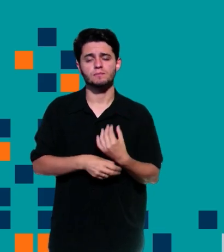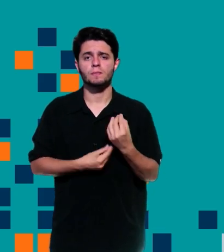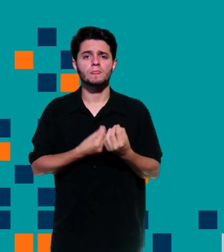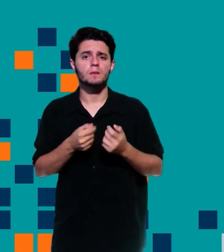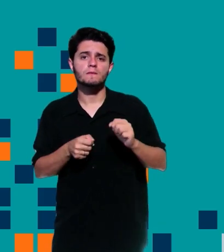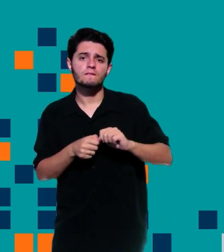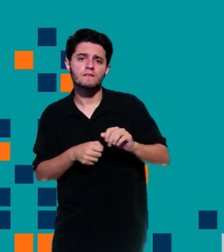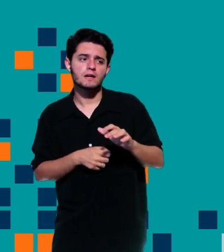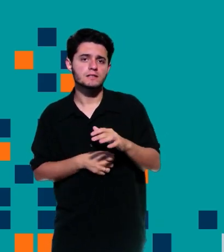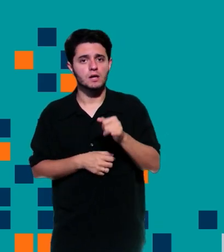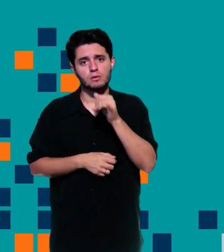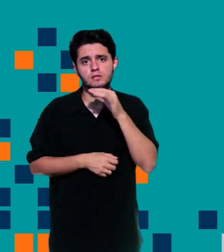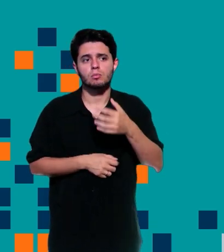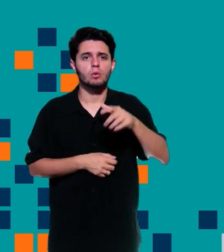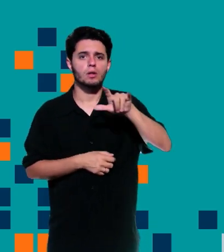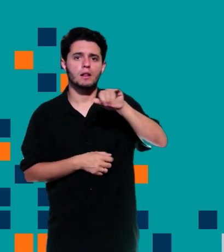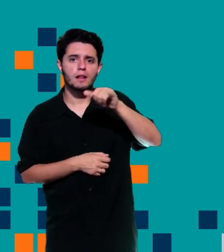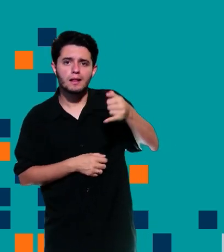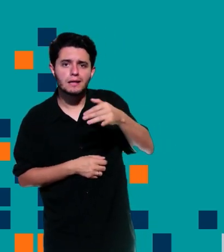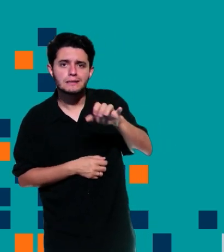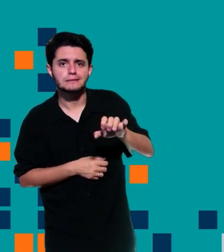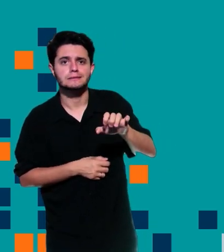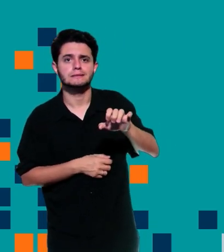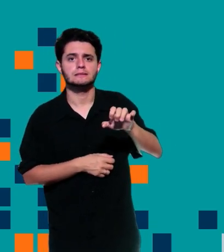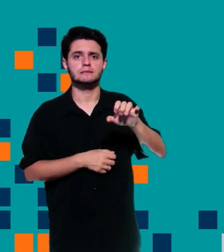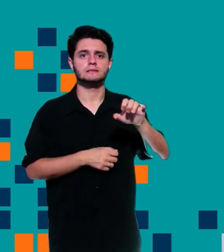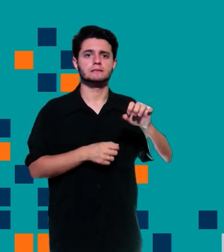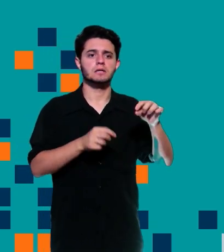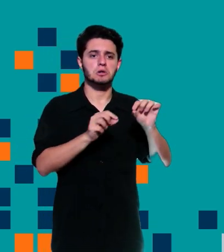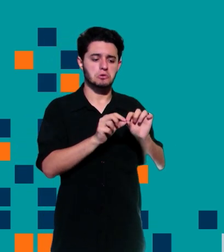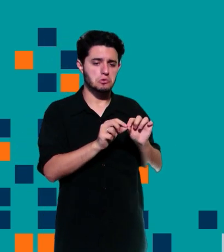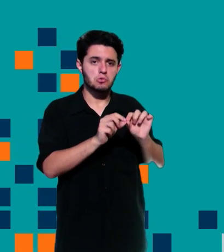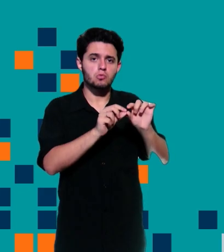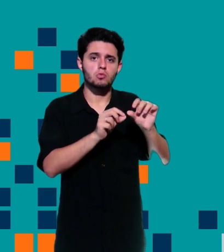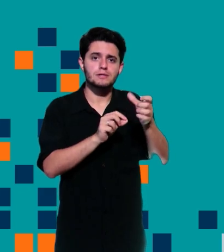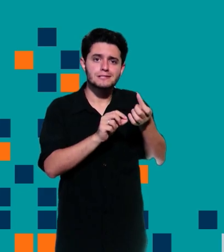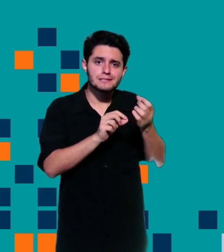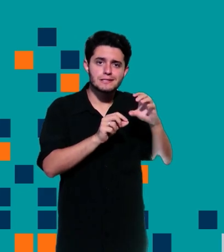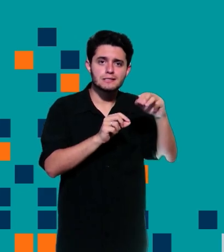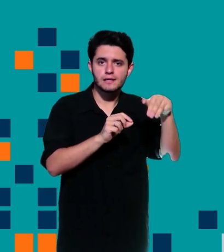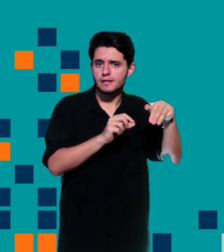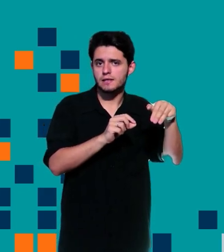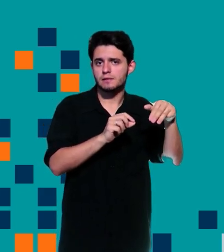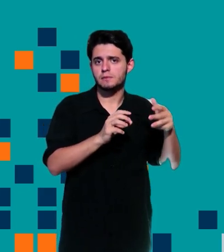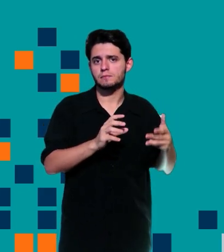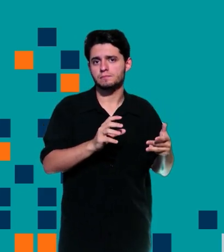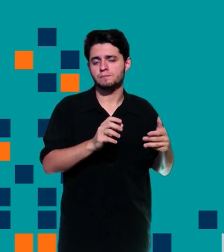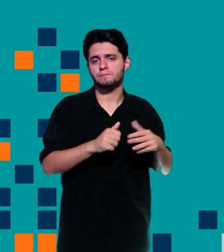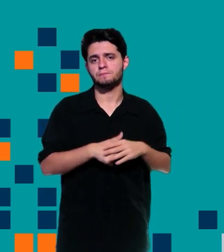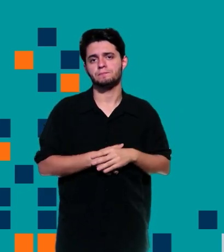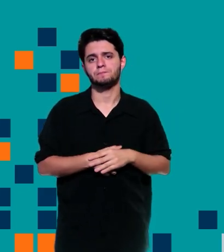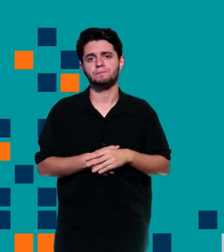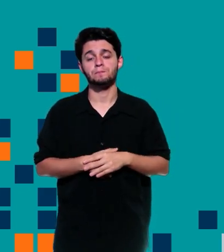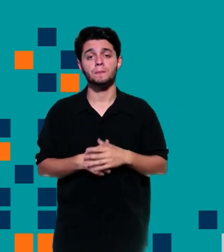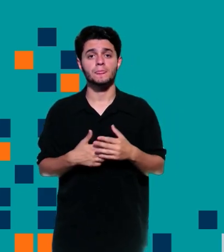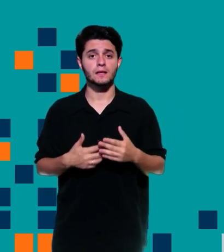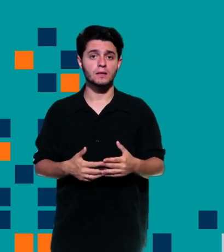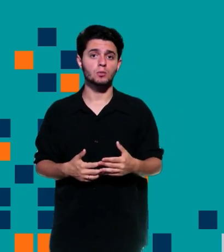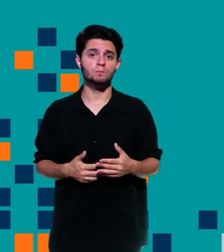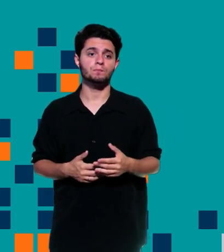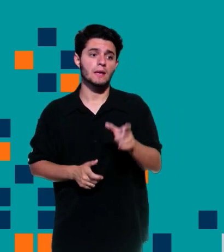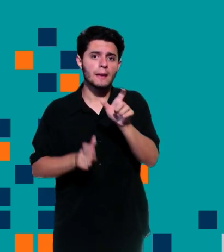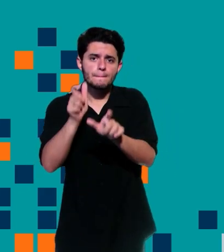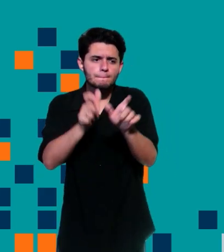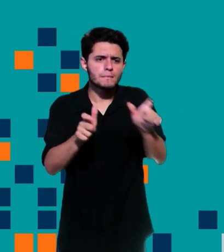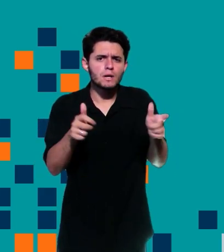uma lajezinha com 6 centímetros de espessura? É fantástico. Né? E para chamar a